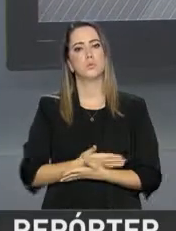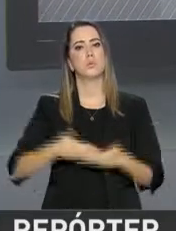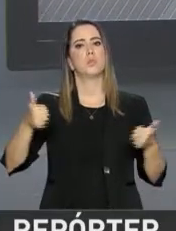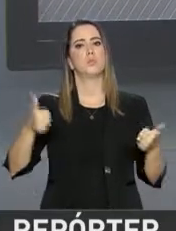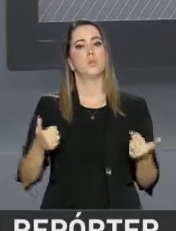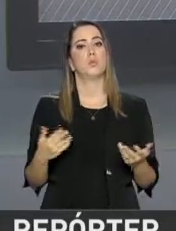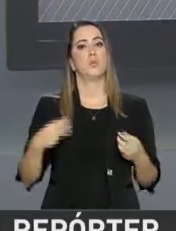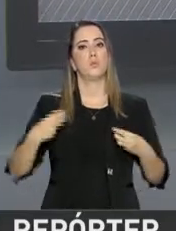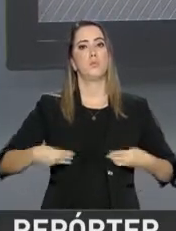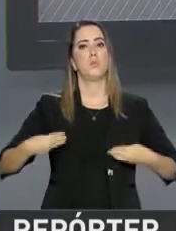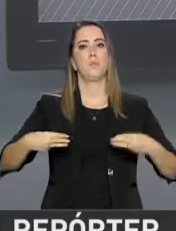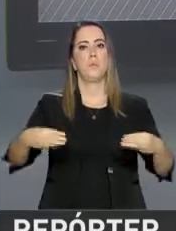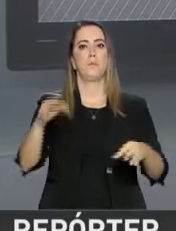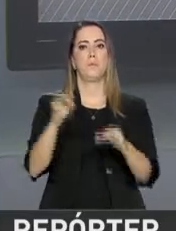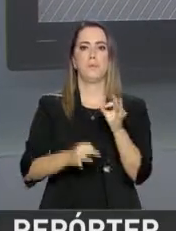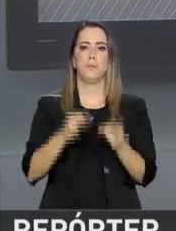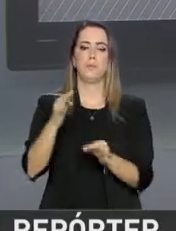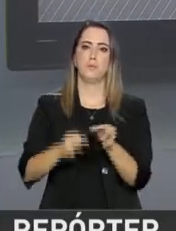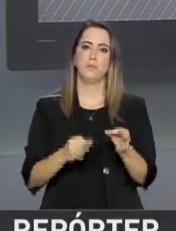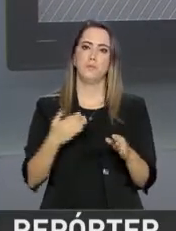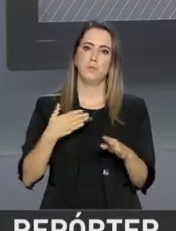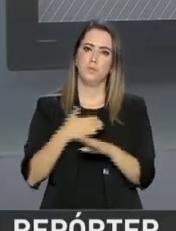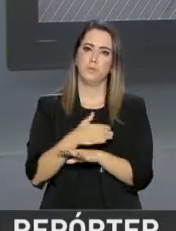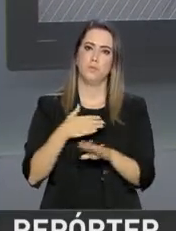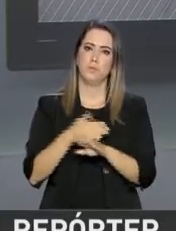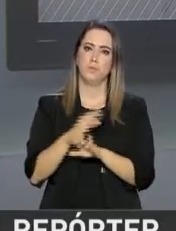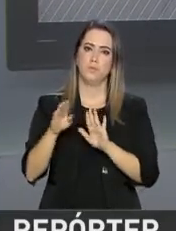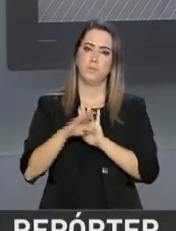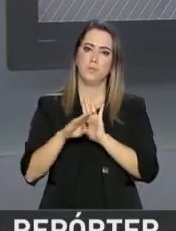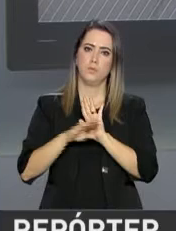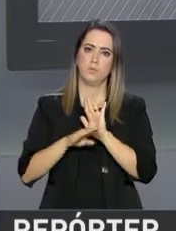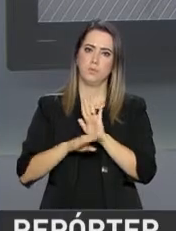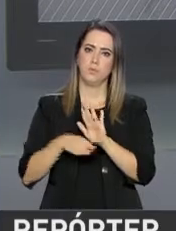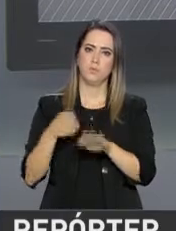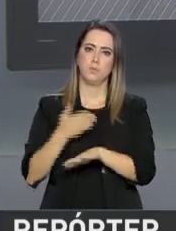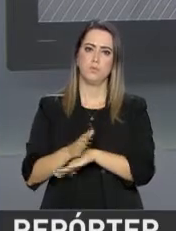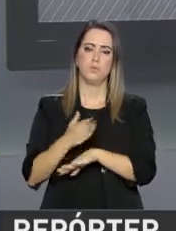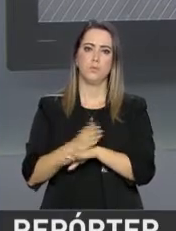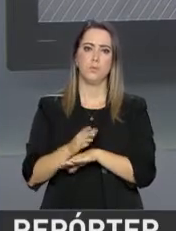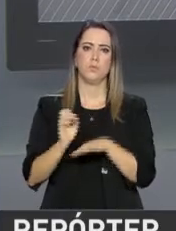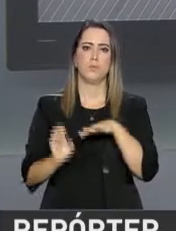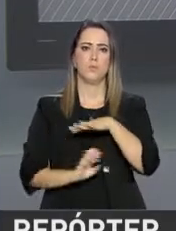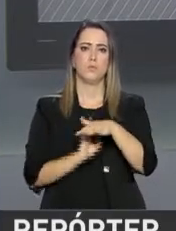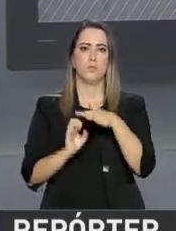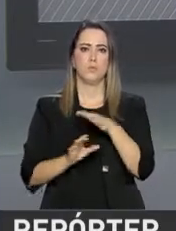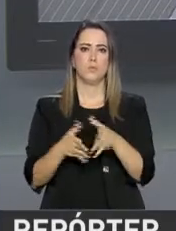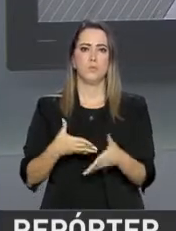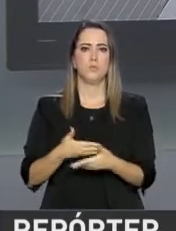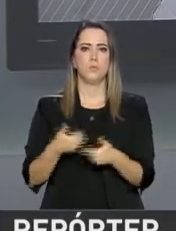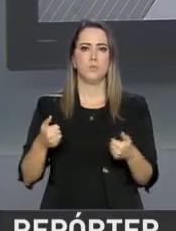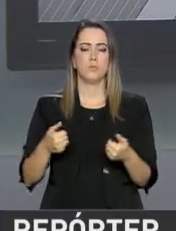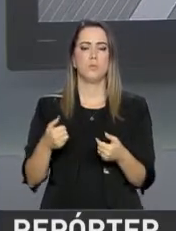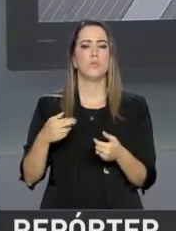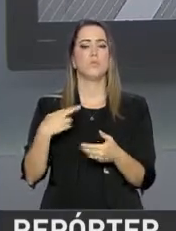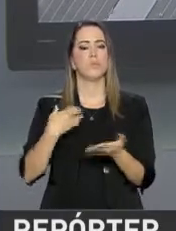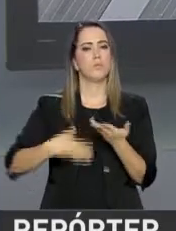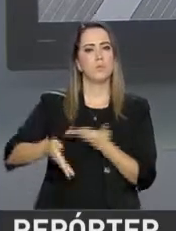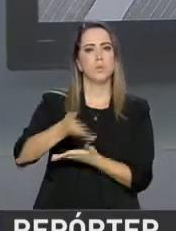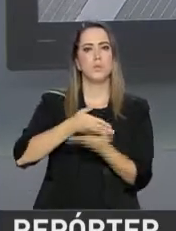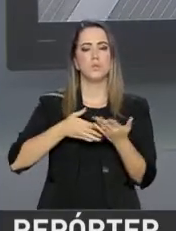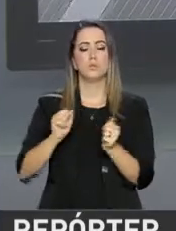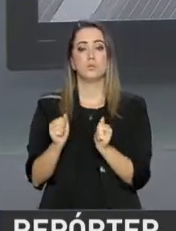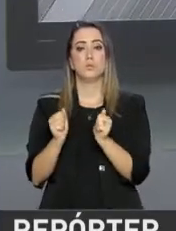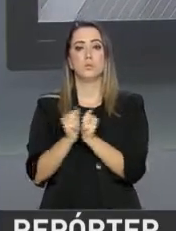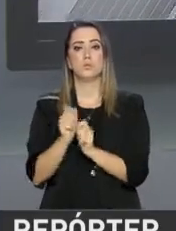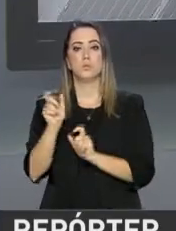ainda mais eficiente o ministério da justiça acaba de lançar o projeto capacitação para que as empresas aprimorem as relações com o